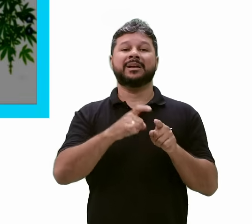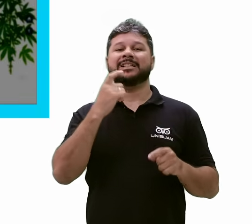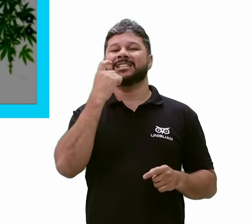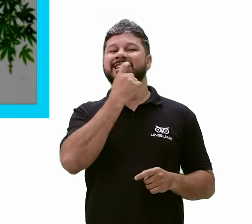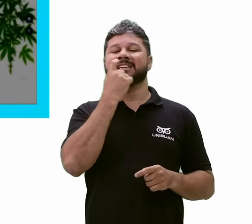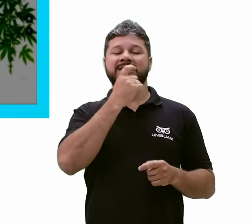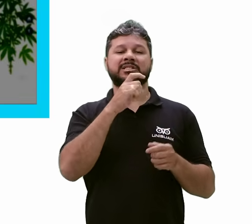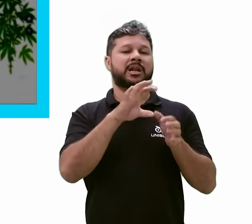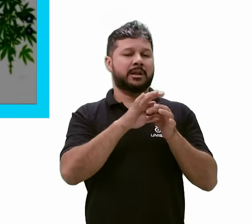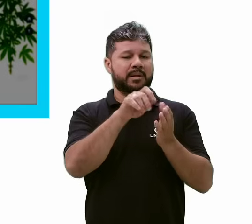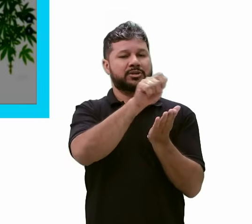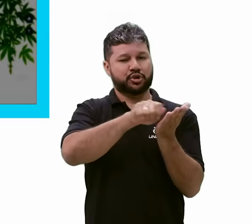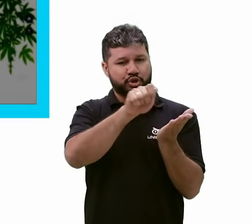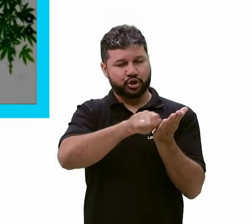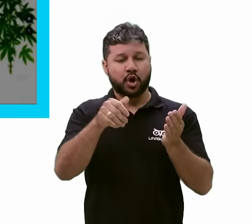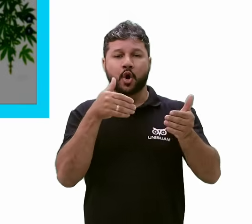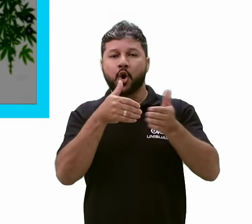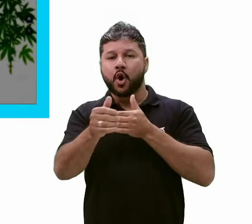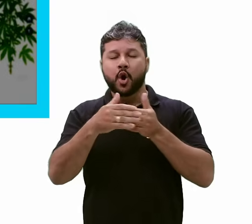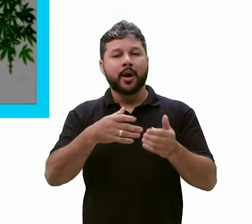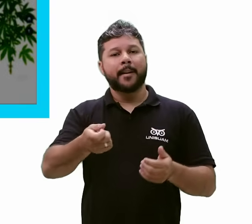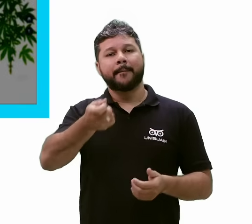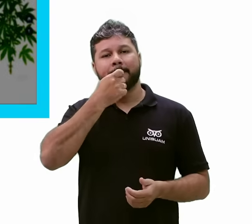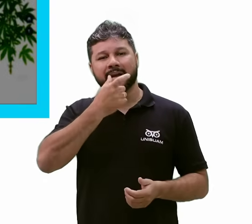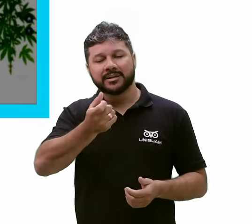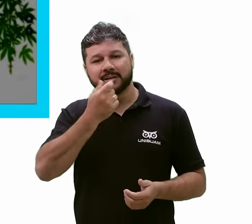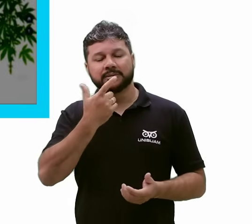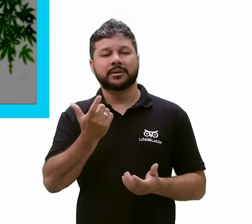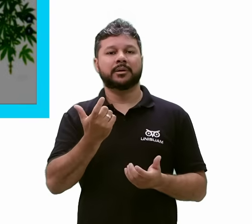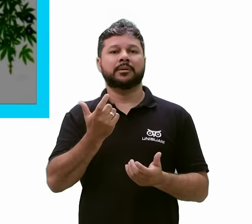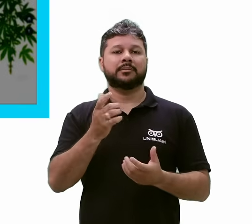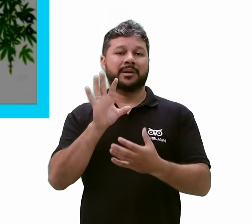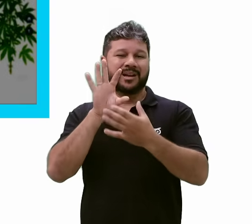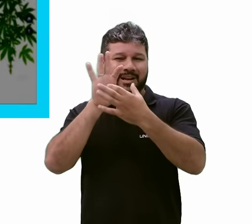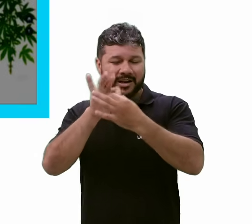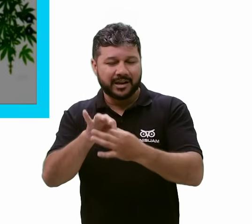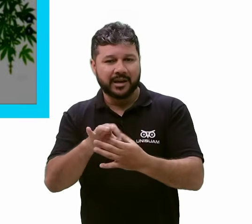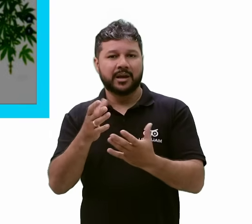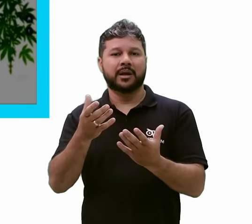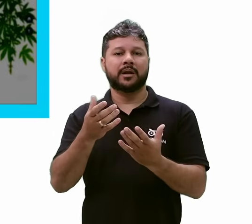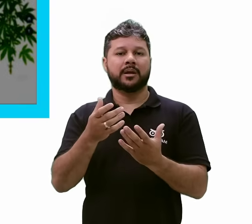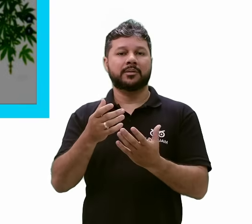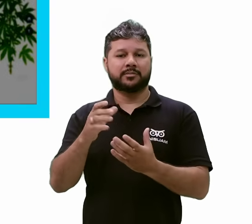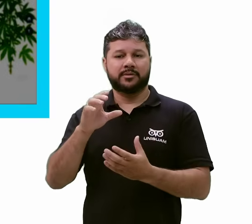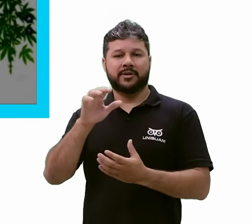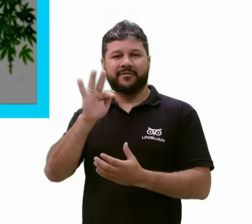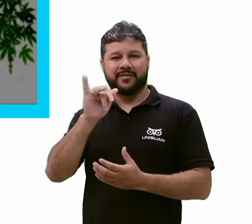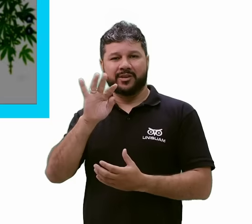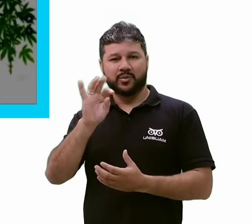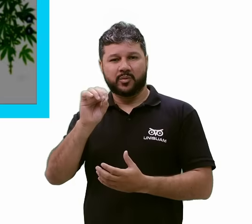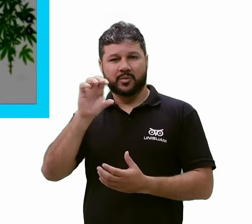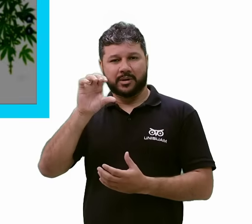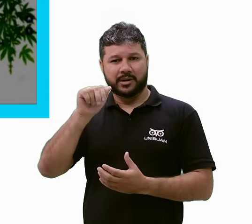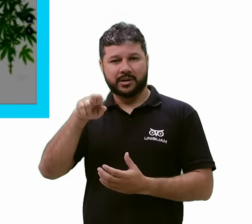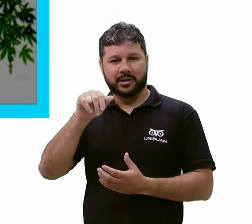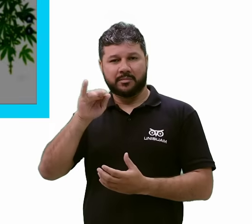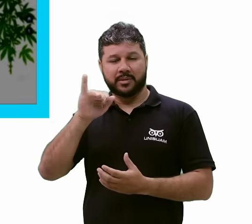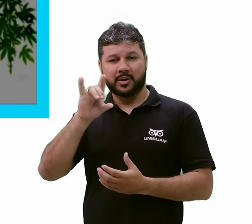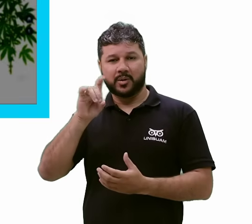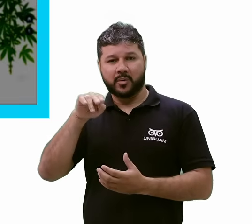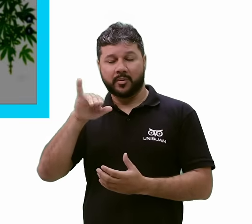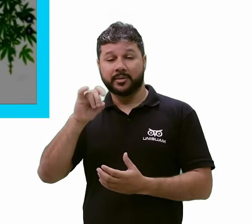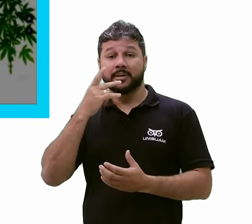médicos e dentistas prescrevessem qualquer medicação que tivesse relação com fitocannabinoides,